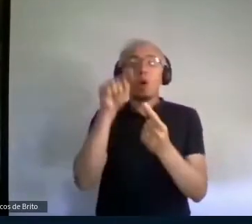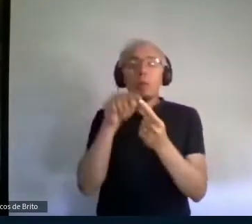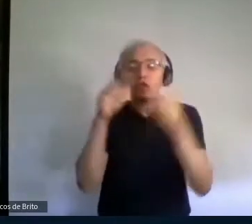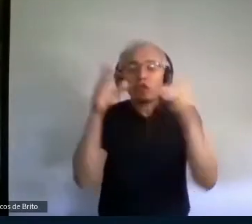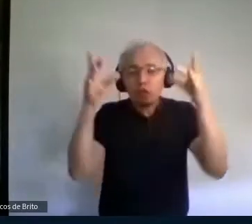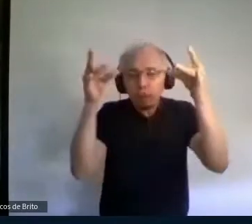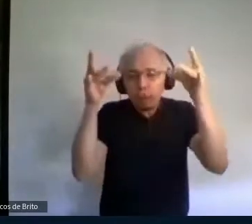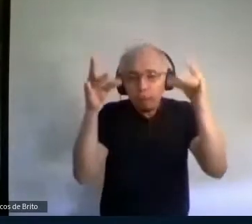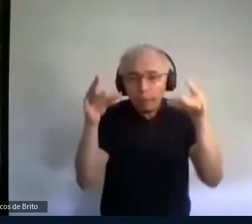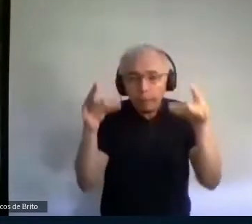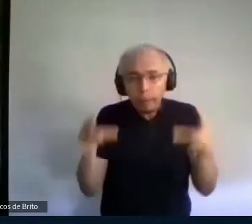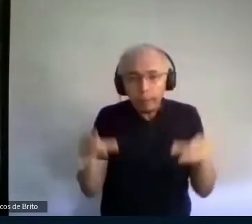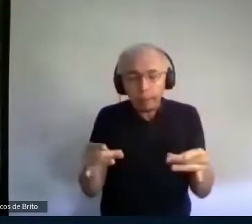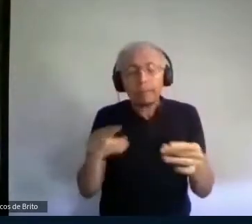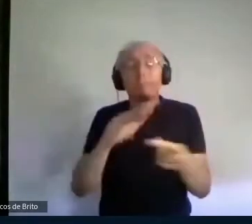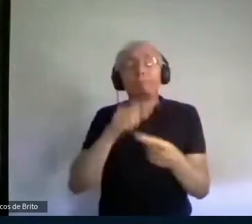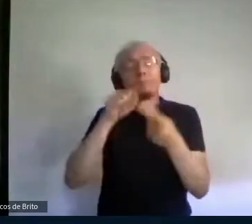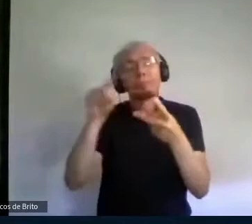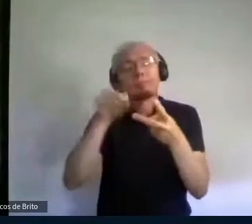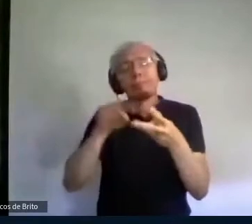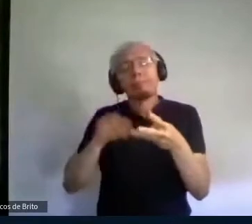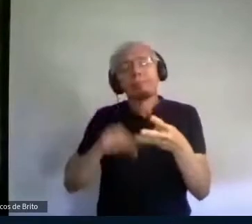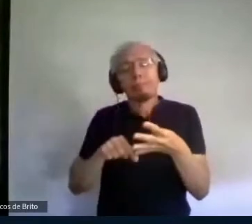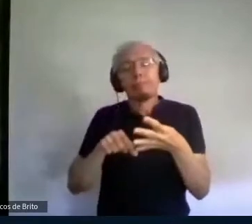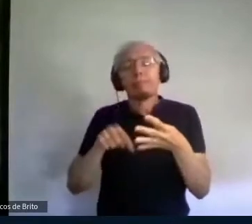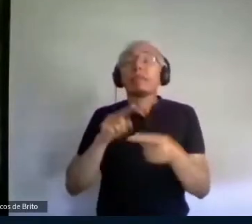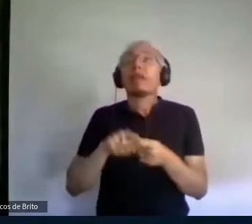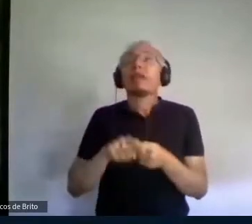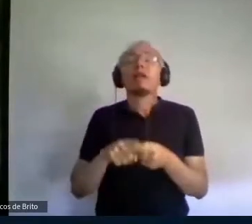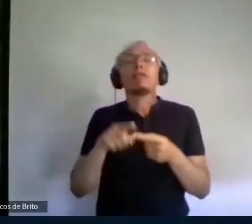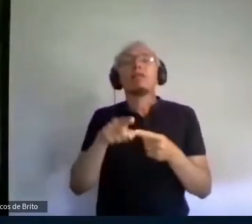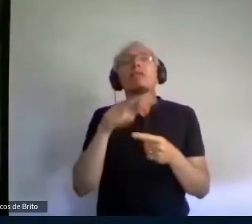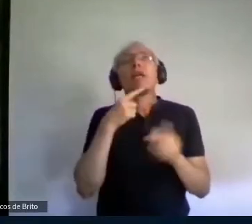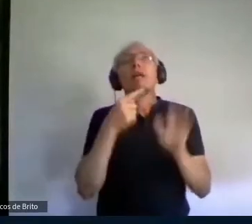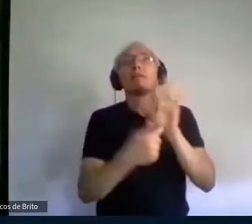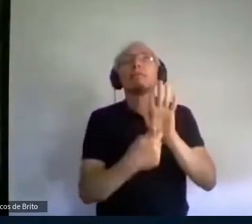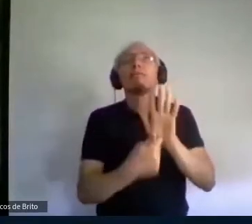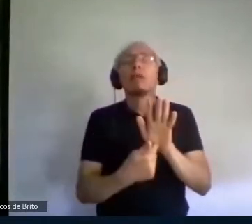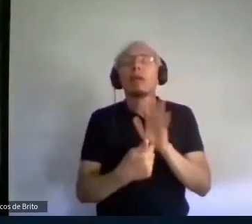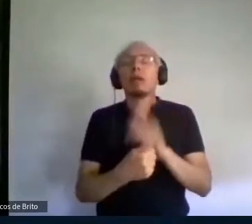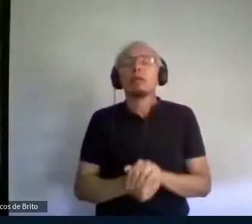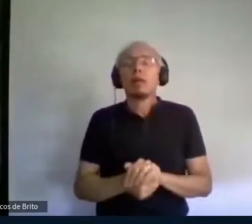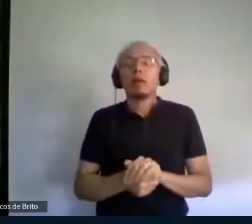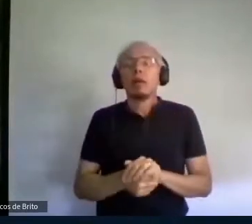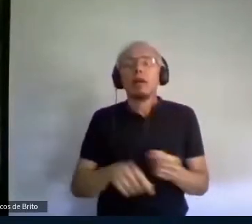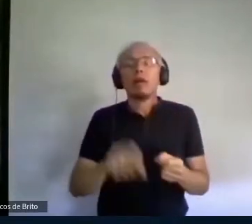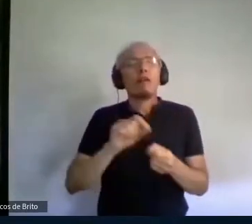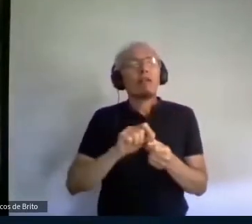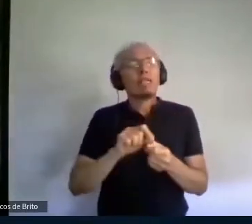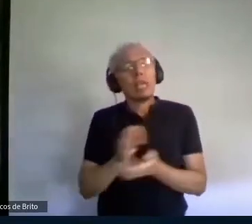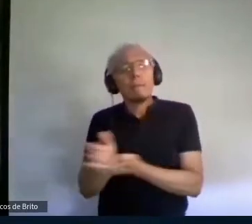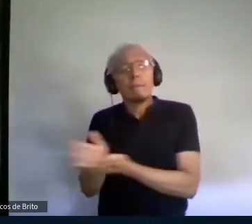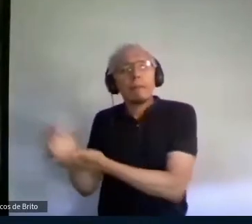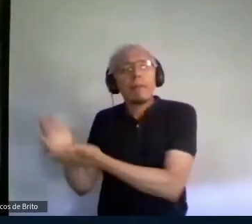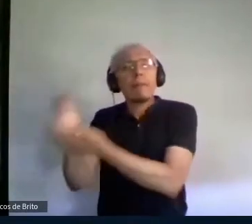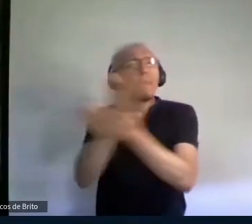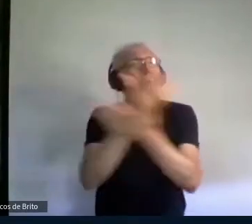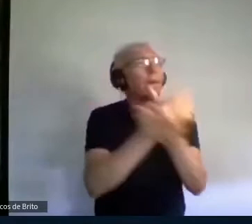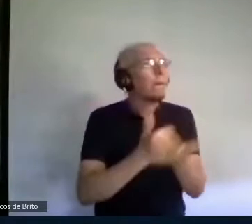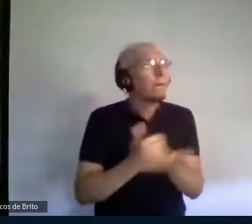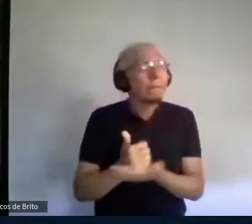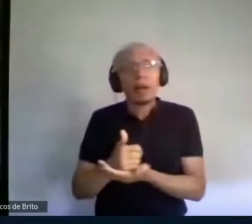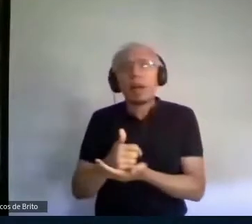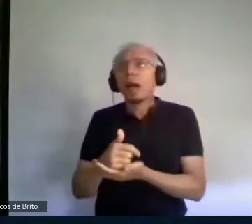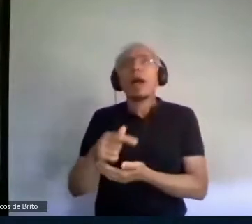específicos. Os seus objetivos específicos, você aponta primeiro, fazer um levantamento bibliográfico de quem é